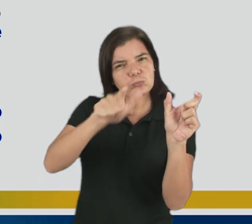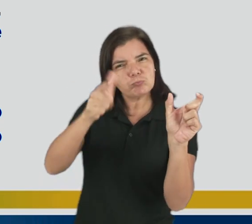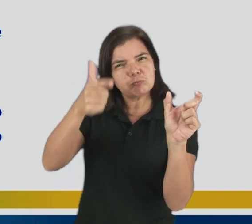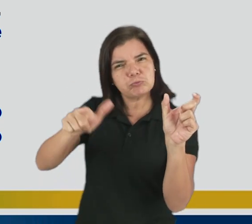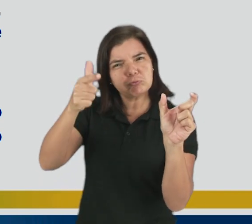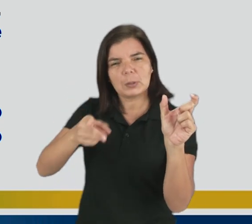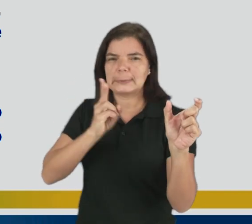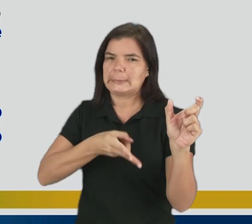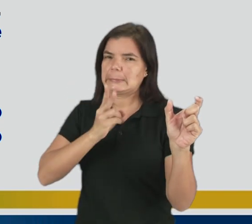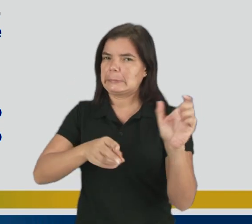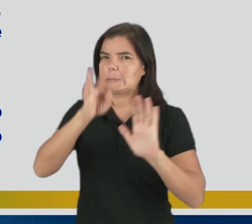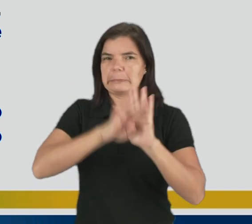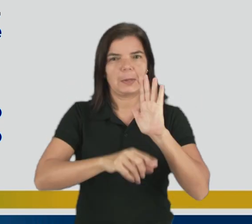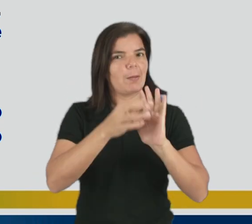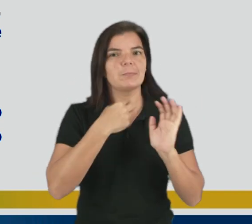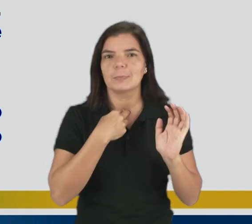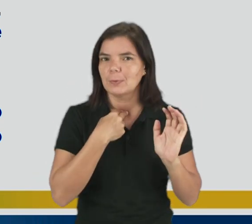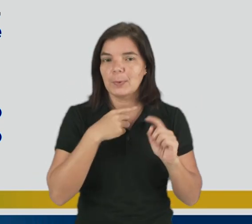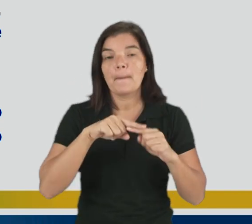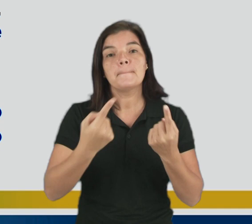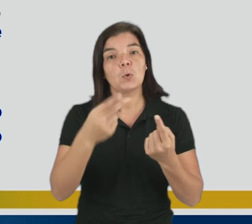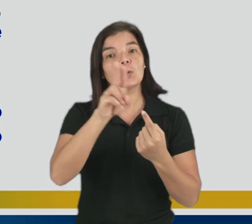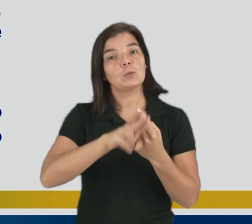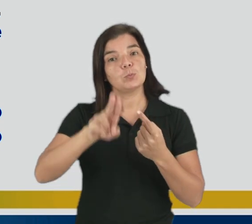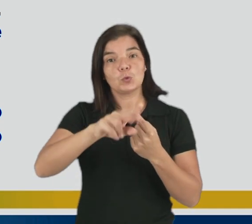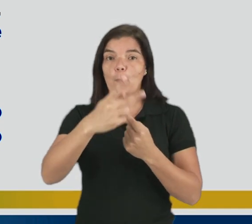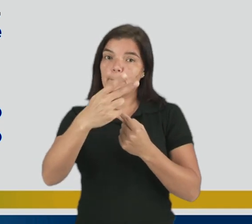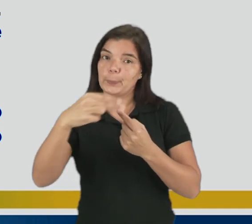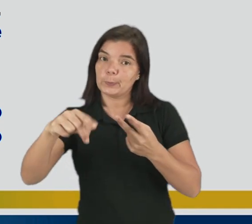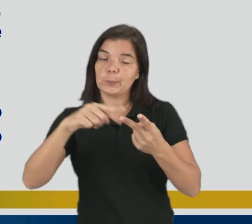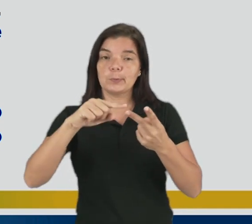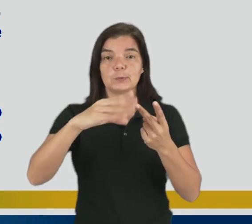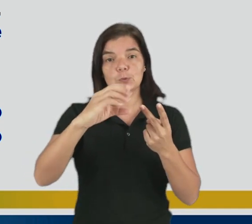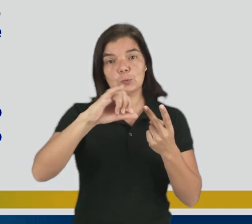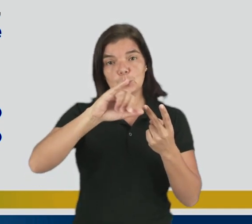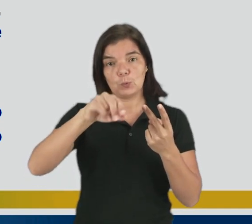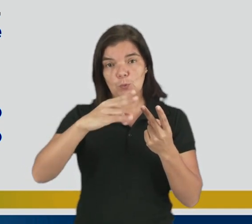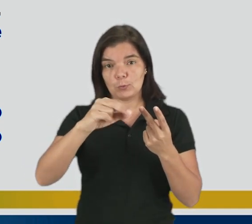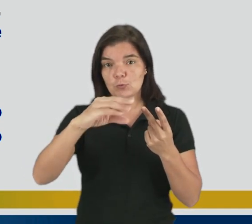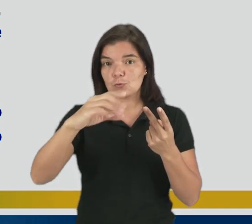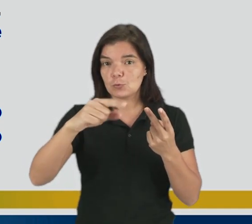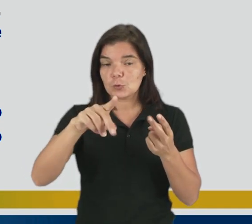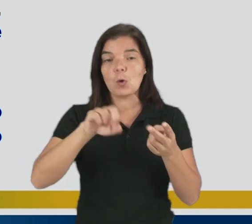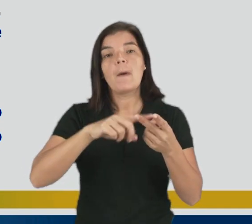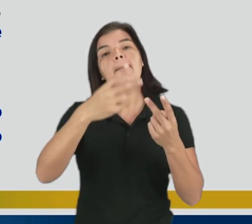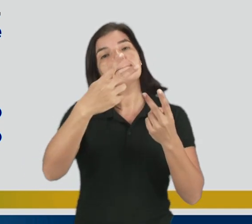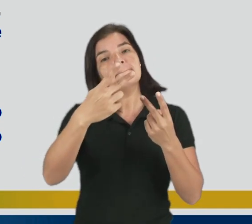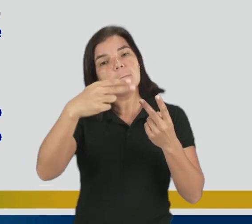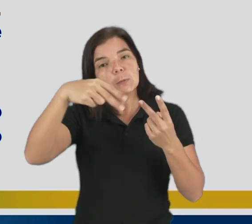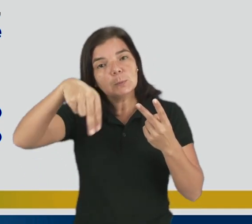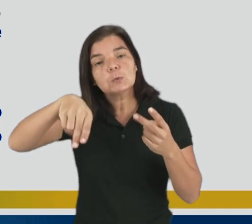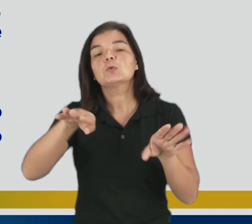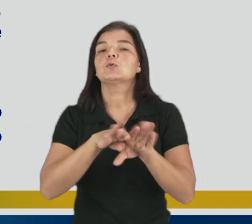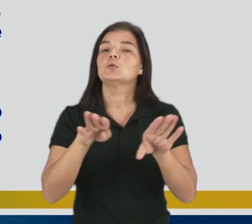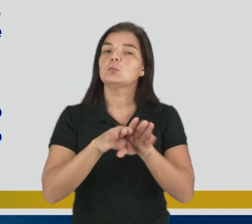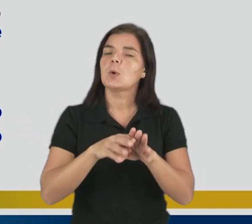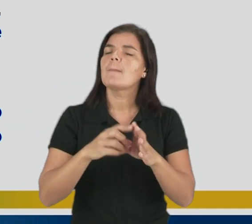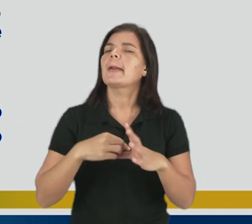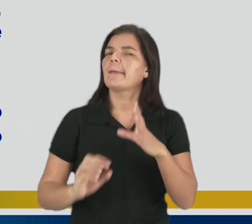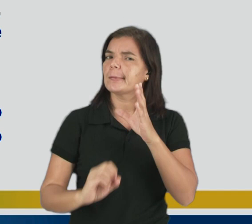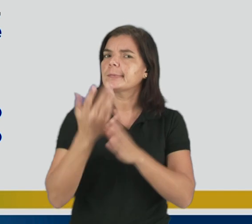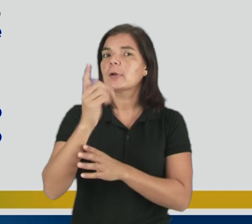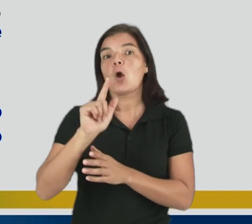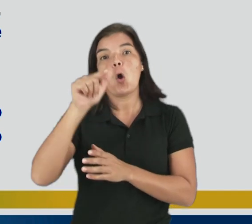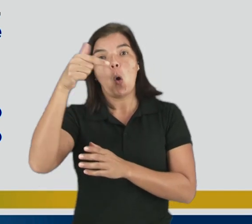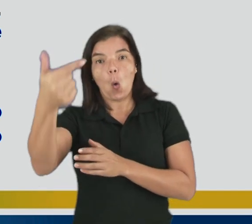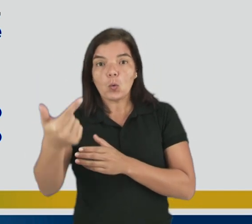palavras excessivamente no seu texto, porque você utiliza pronomes, conjunções, preposições, para que essa repetição não aconteça. Você